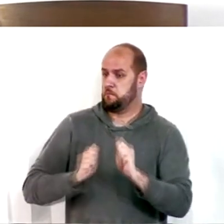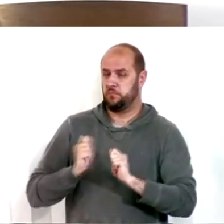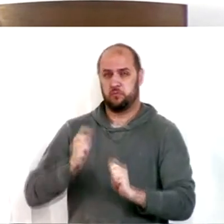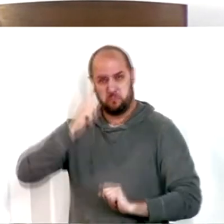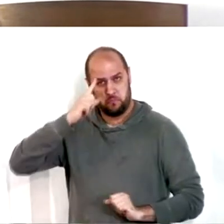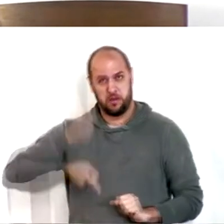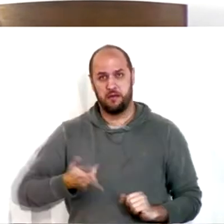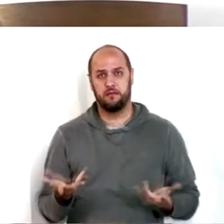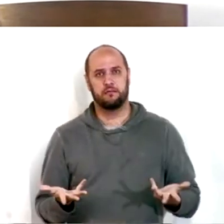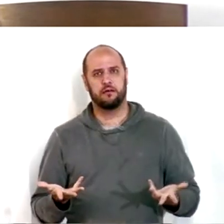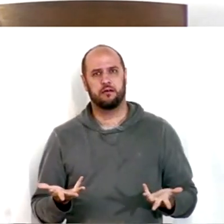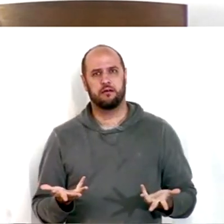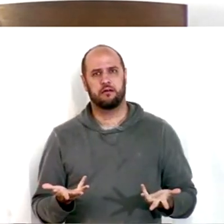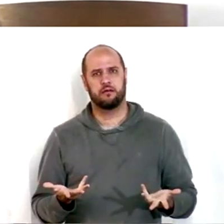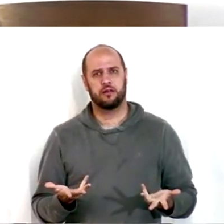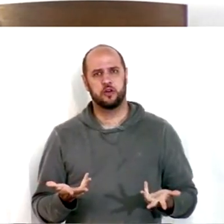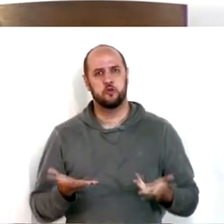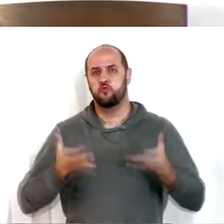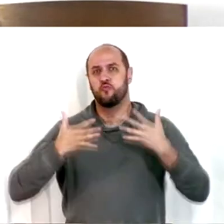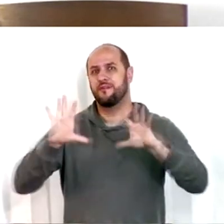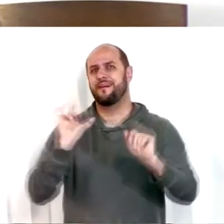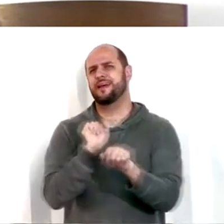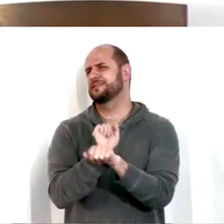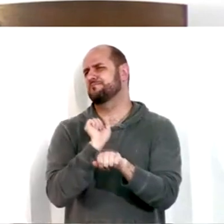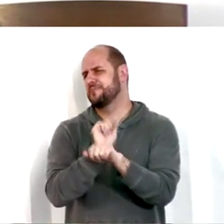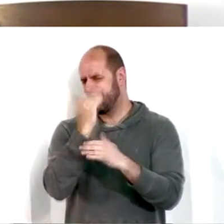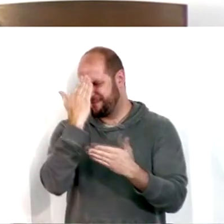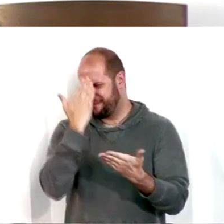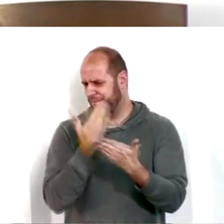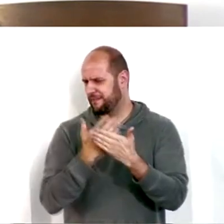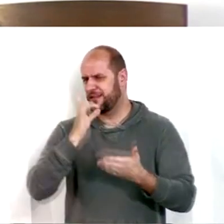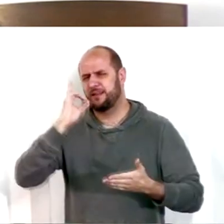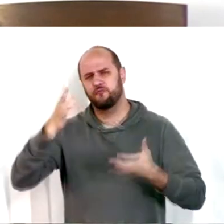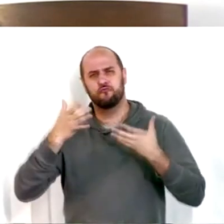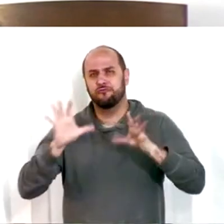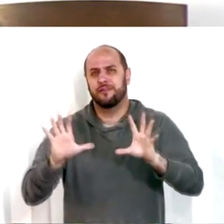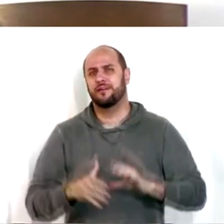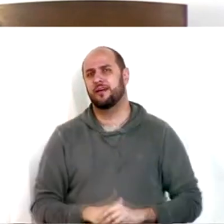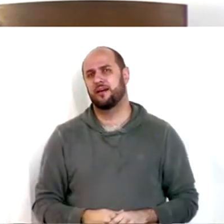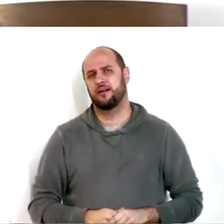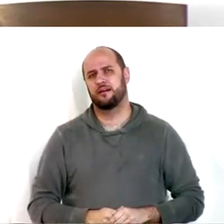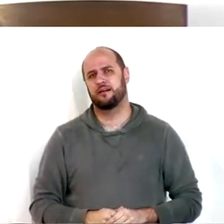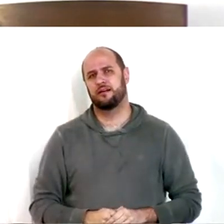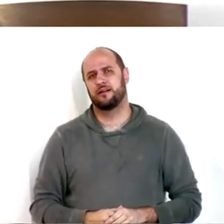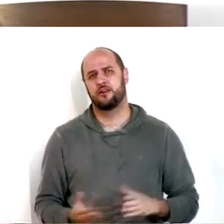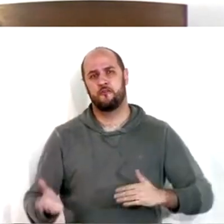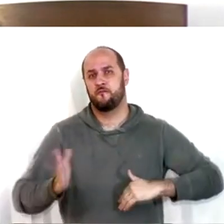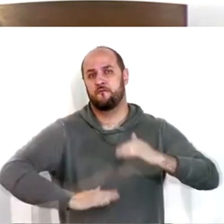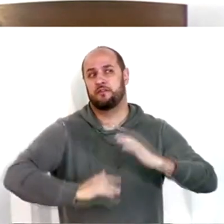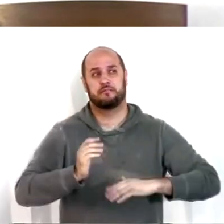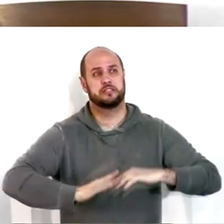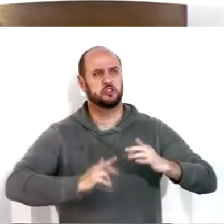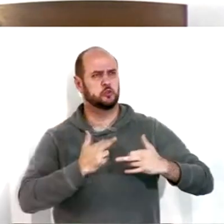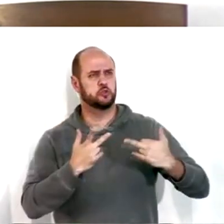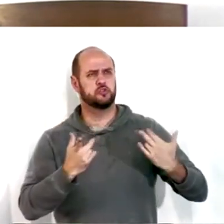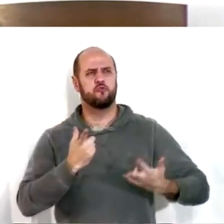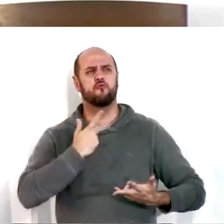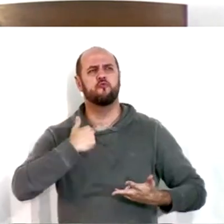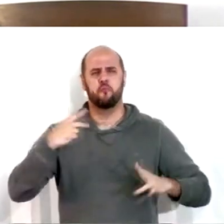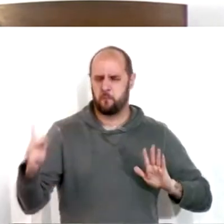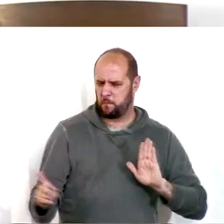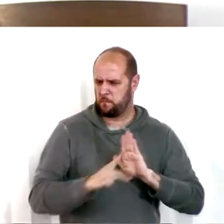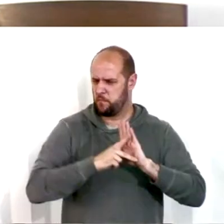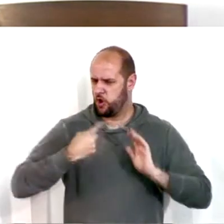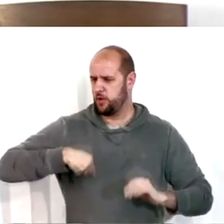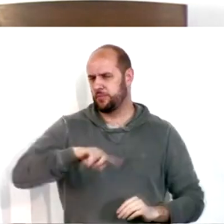planos. Recusamos esperar confiantemente pelo Senhor e fazemos aquilo que nós